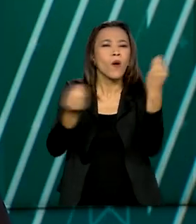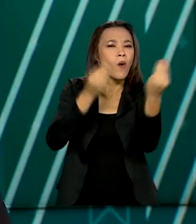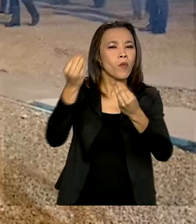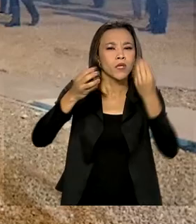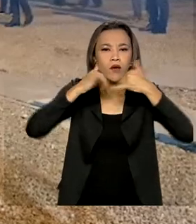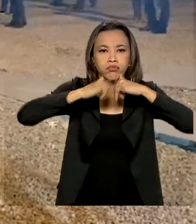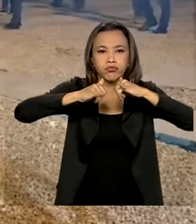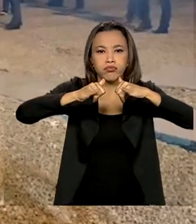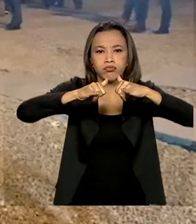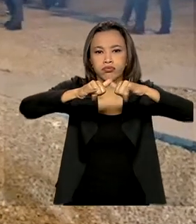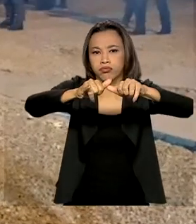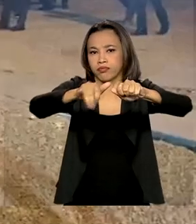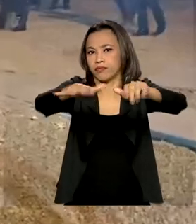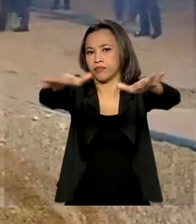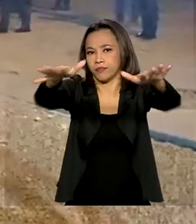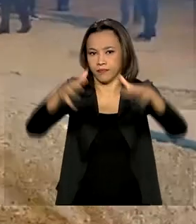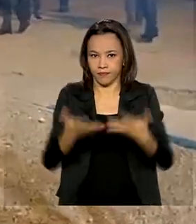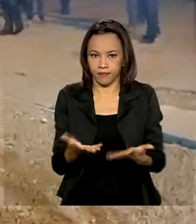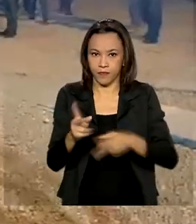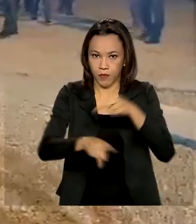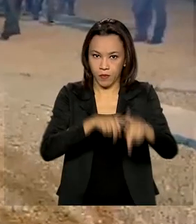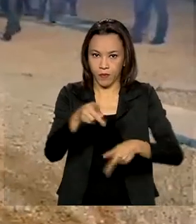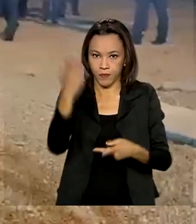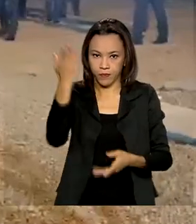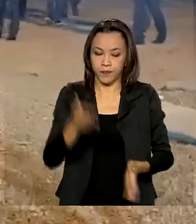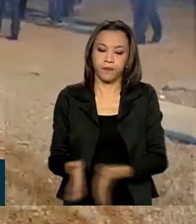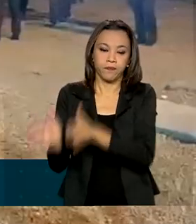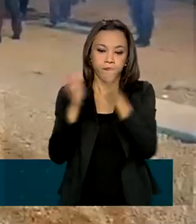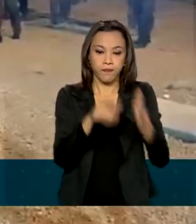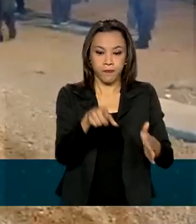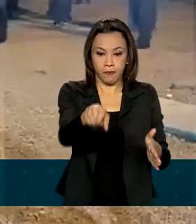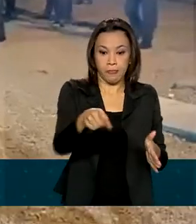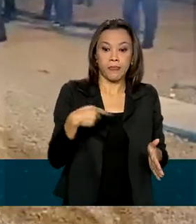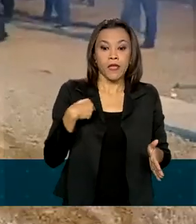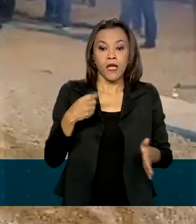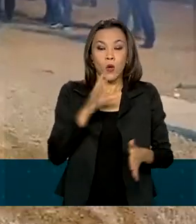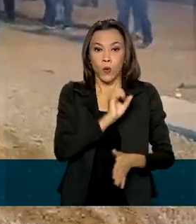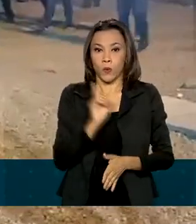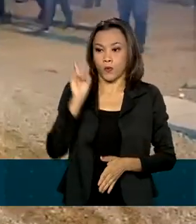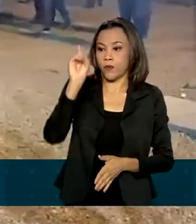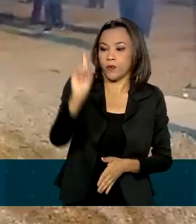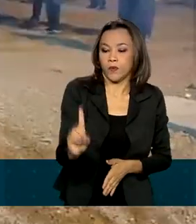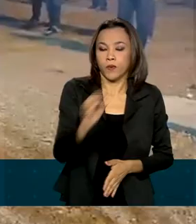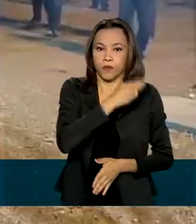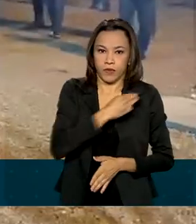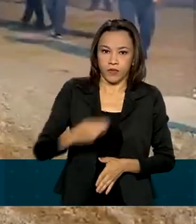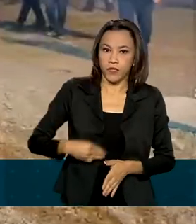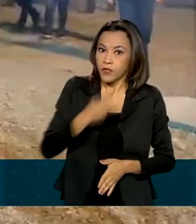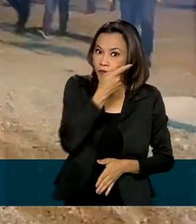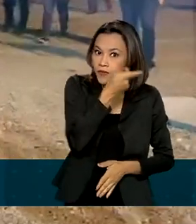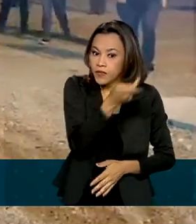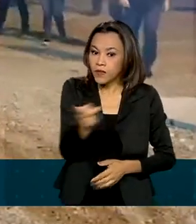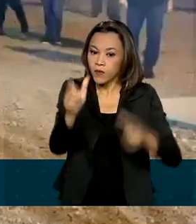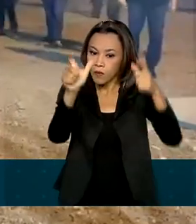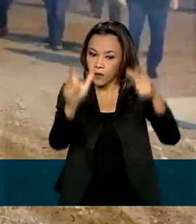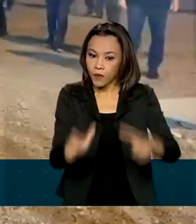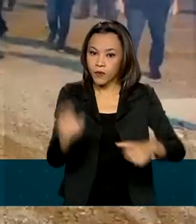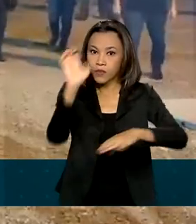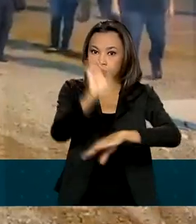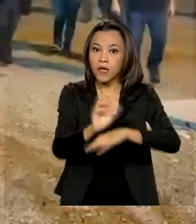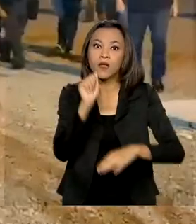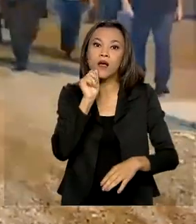população e o ministro Bento Albuquerque visitou a subestação Macapá junto com representantes